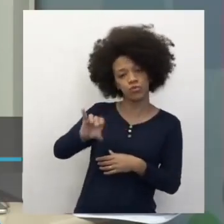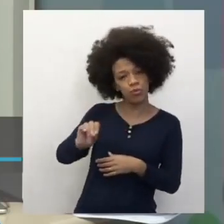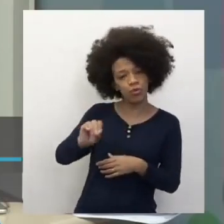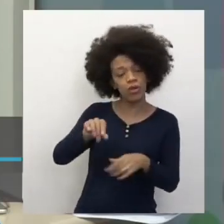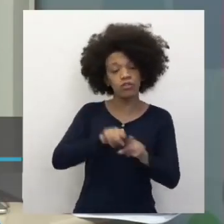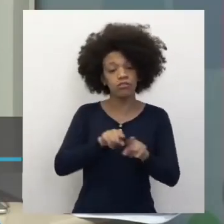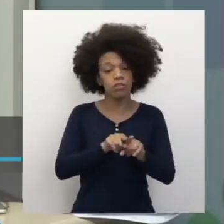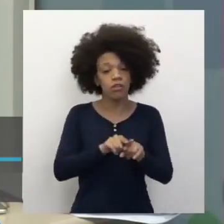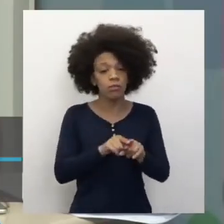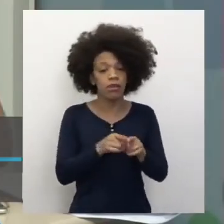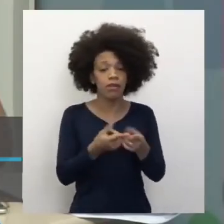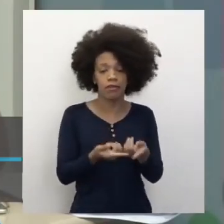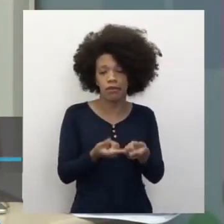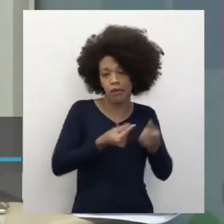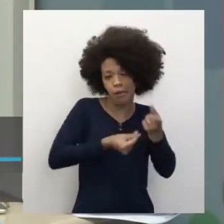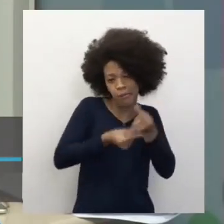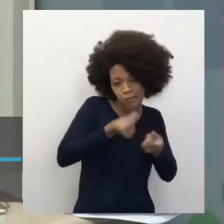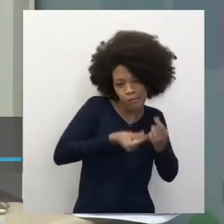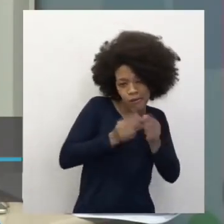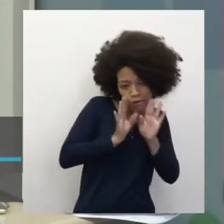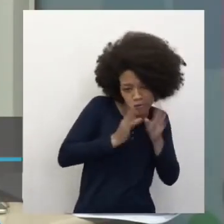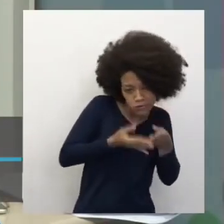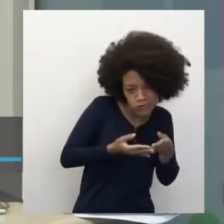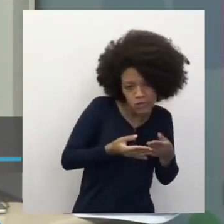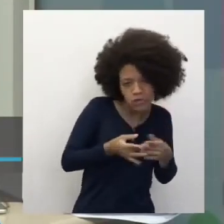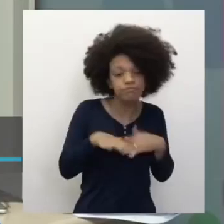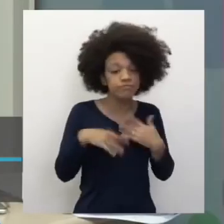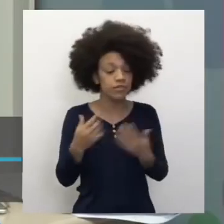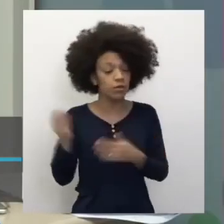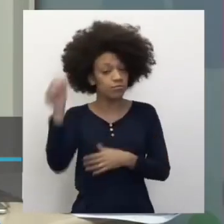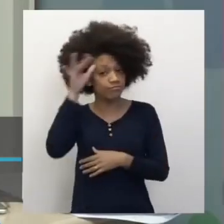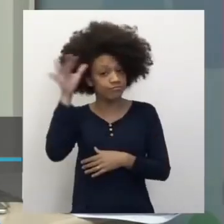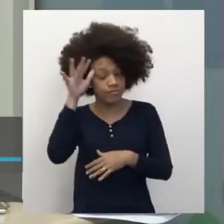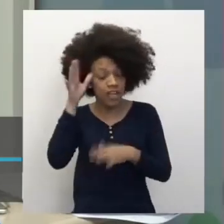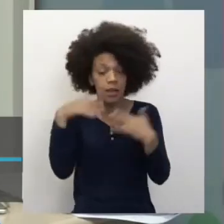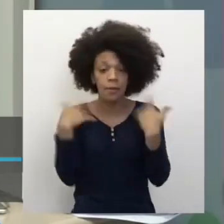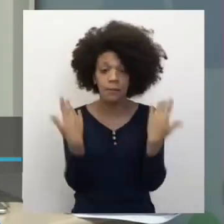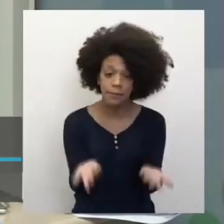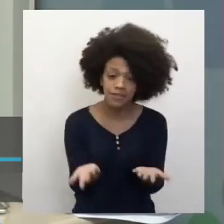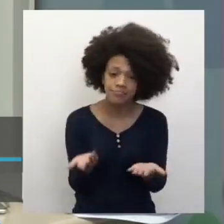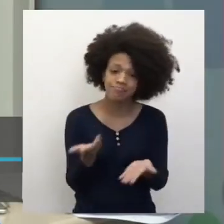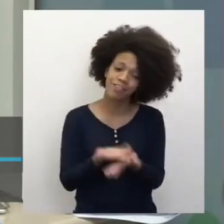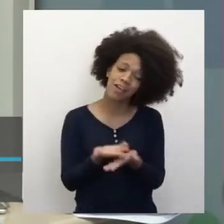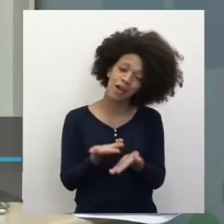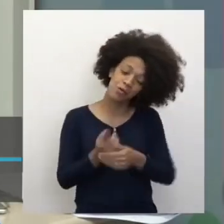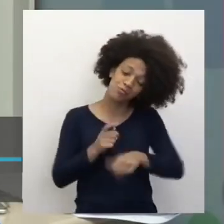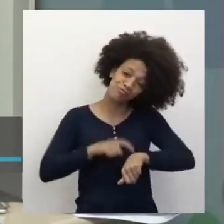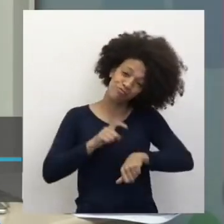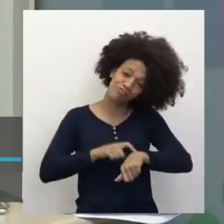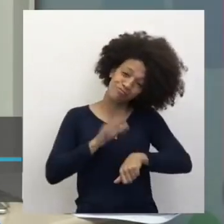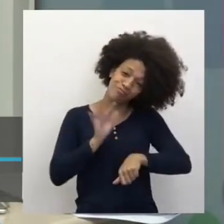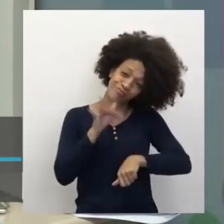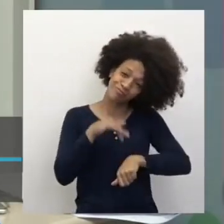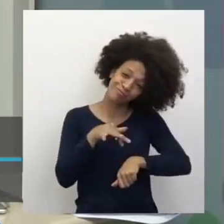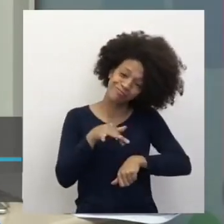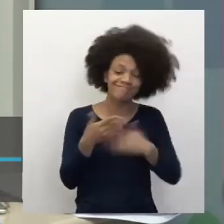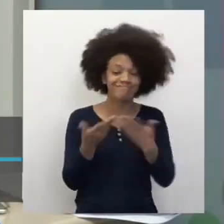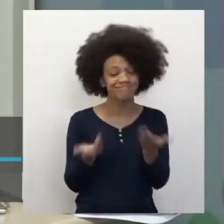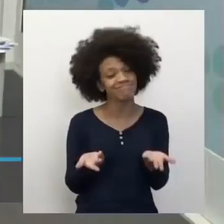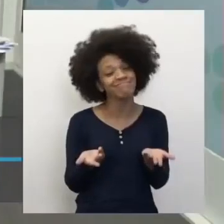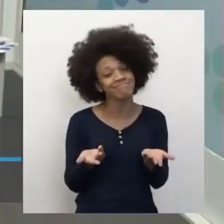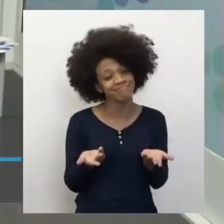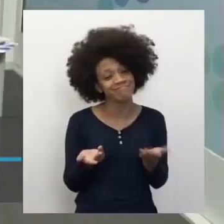benefício para a Eletronorte e tudo mais. Sim. A reflexão valeu. Mas enfim, nossa aula tá acabando, né, Ed, agora? Sim.